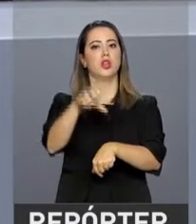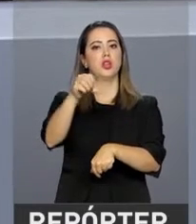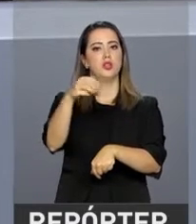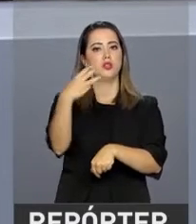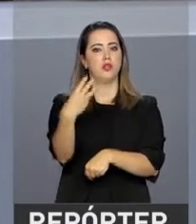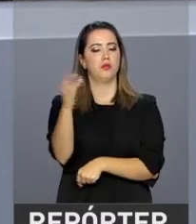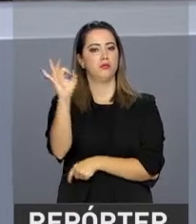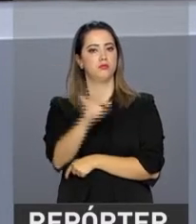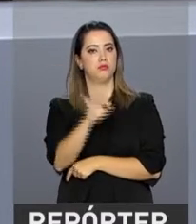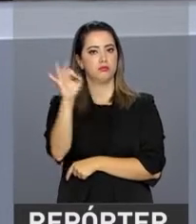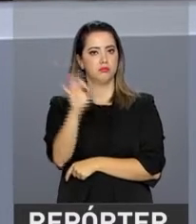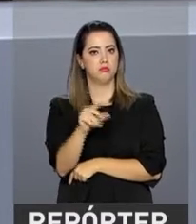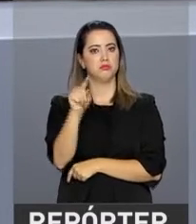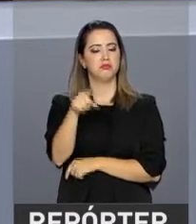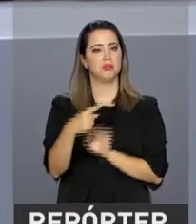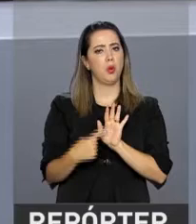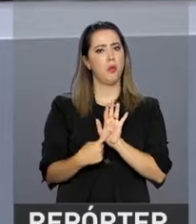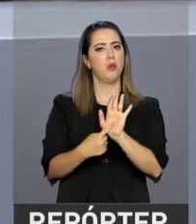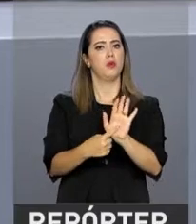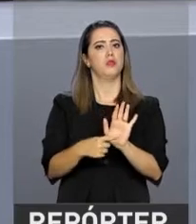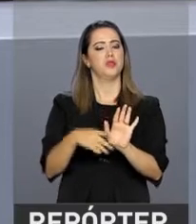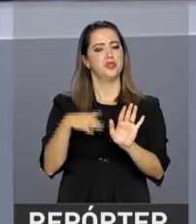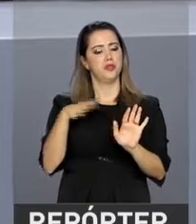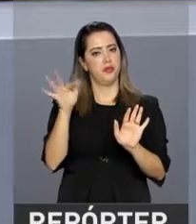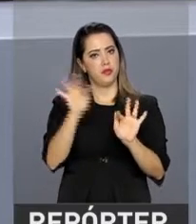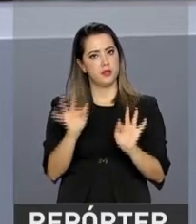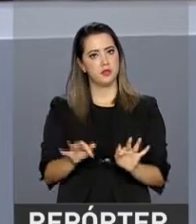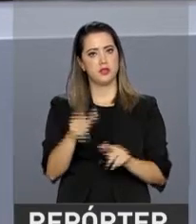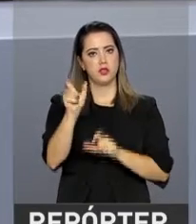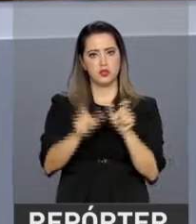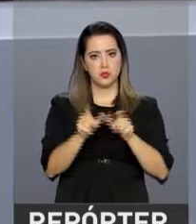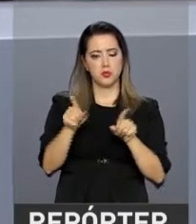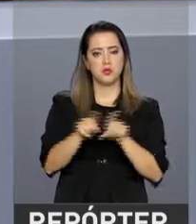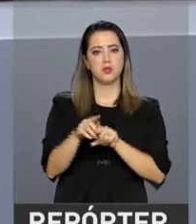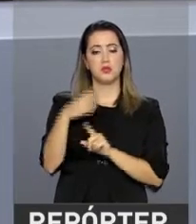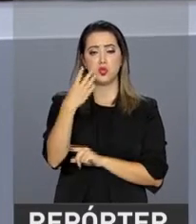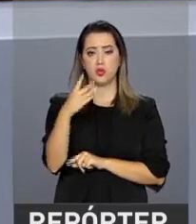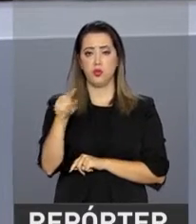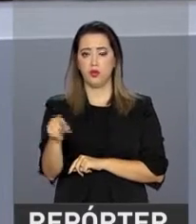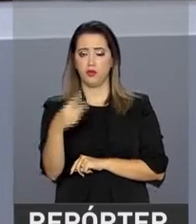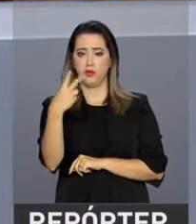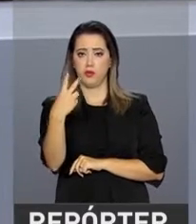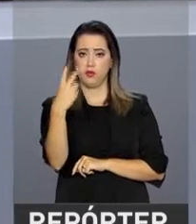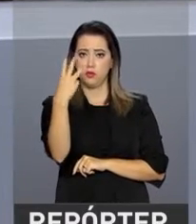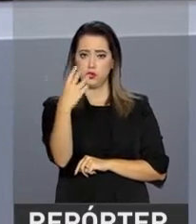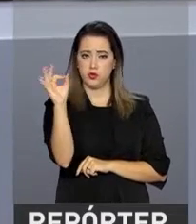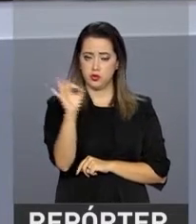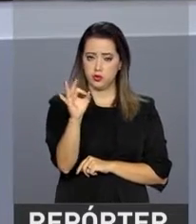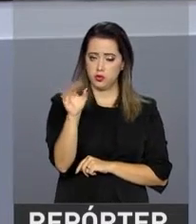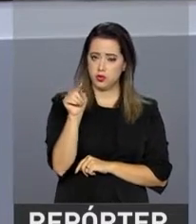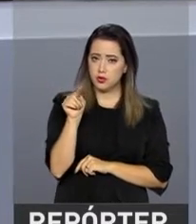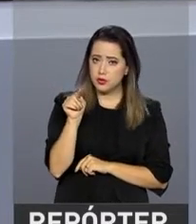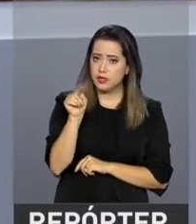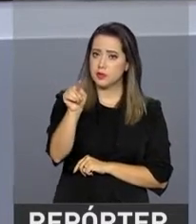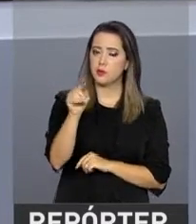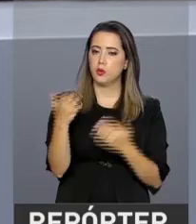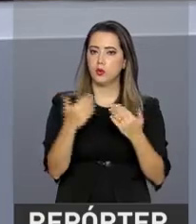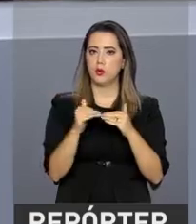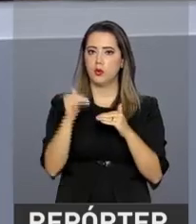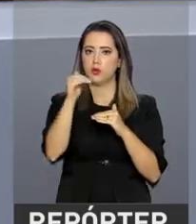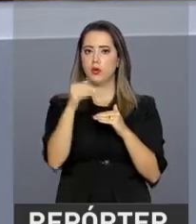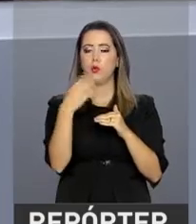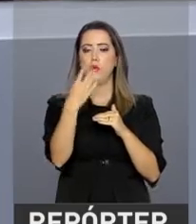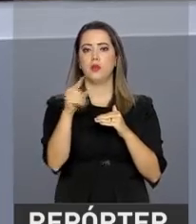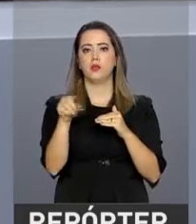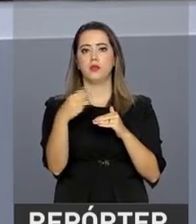93% o índice de satisfação geral também aumentou de 4,20 três pontos na temporada anterior para